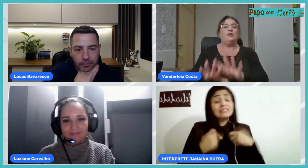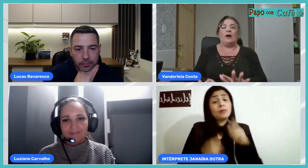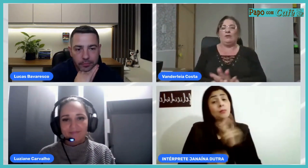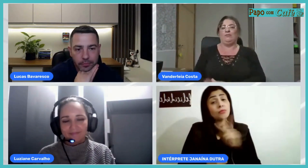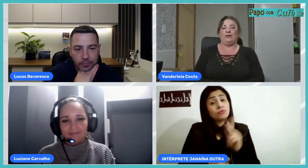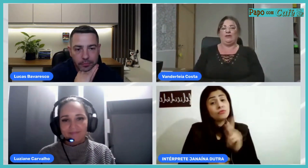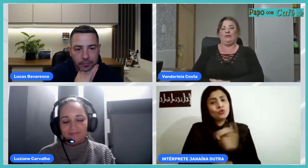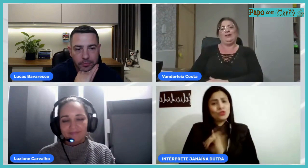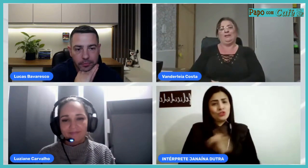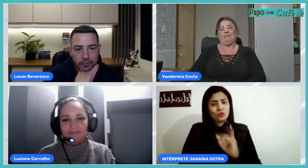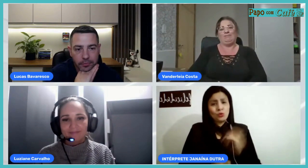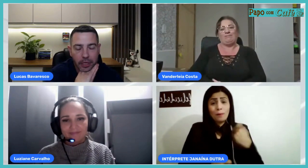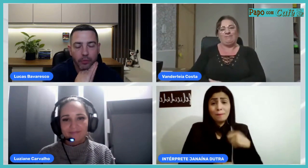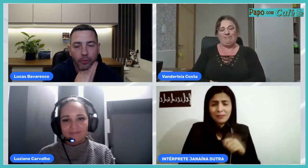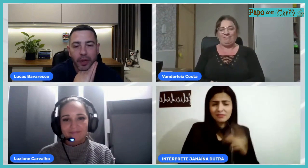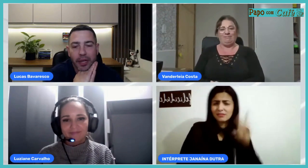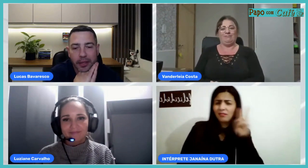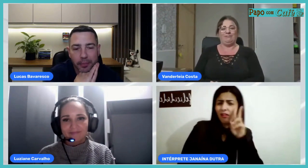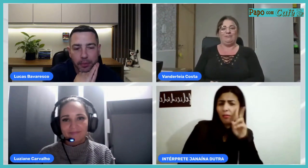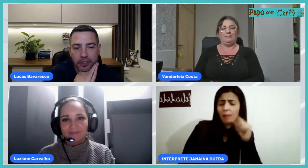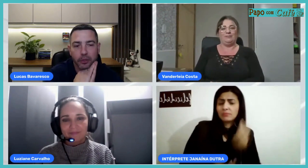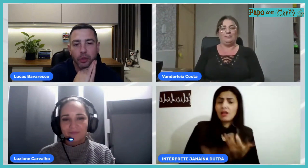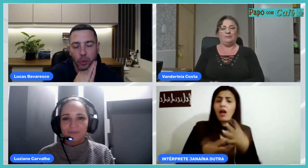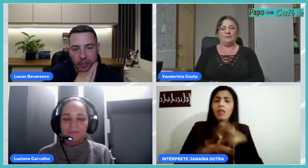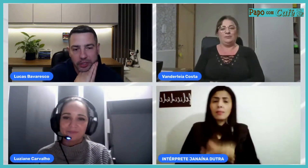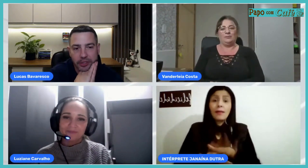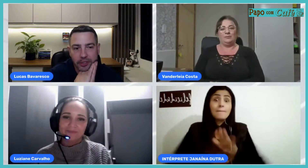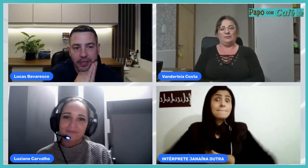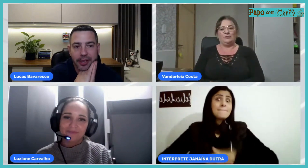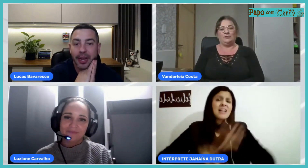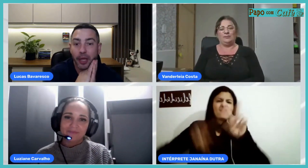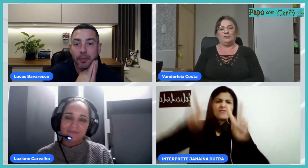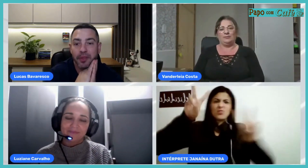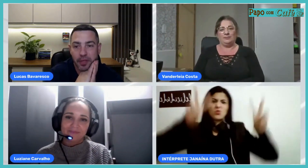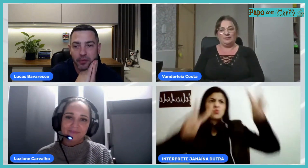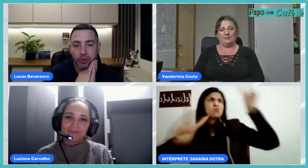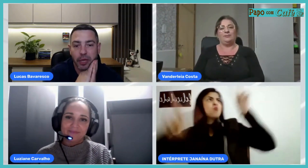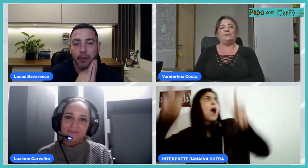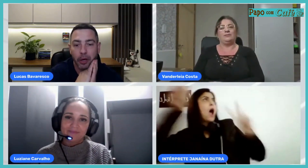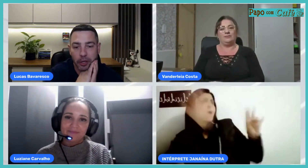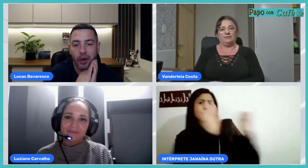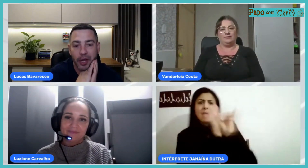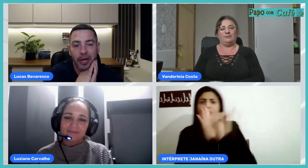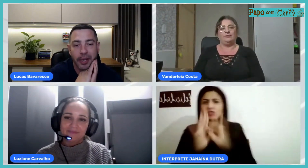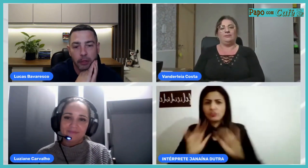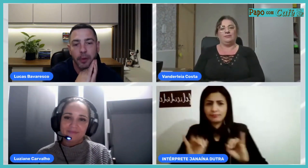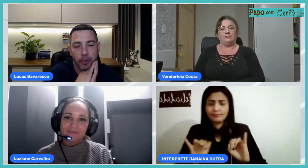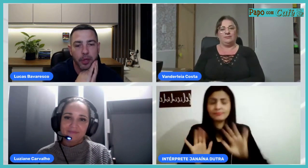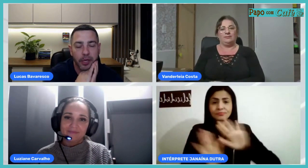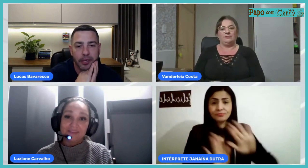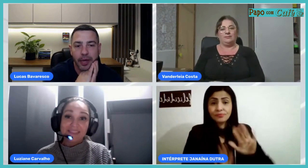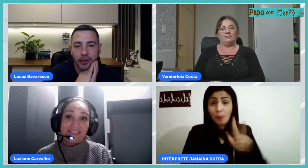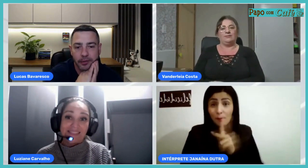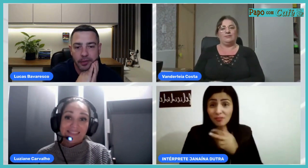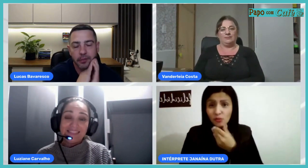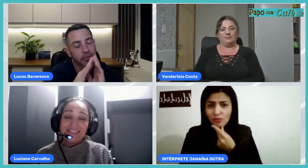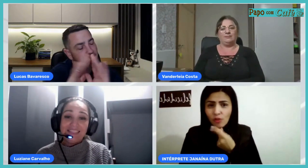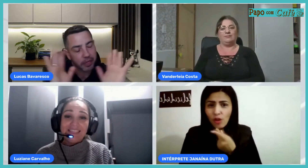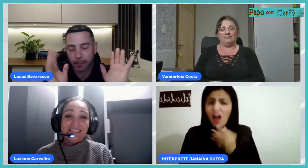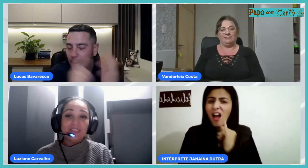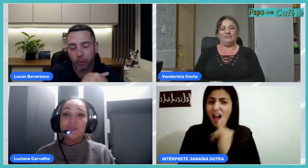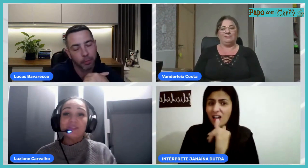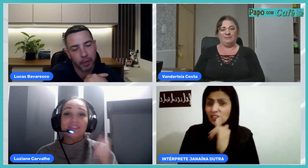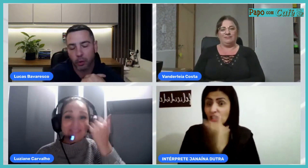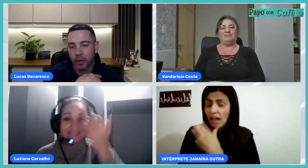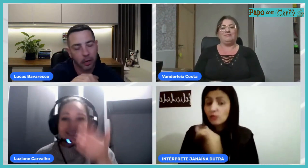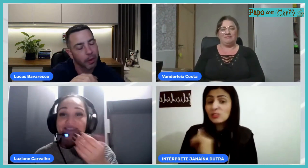de visual que puder colocar. Eu vou falar aqui para os instrutores. É inadmissível tu dar uma aula teórica lendo uma apostila, tá?